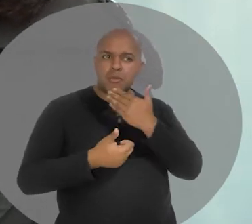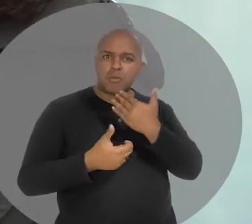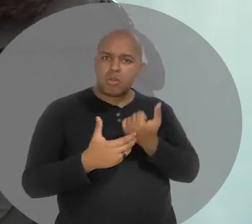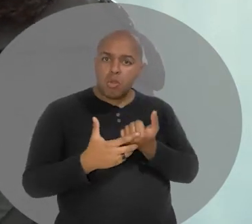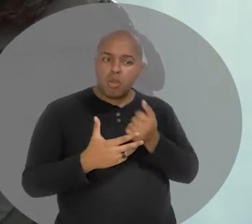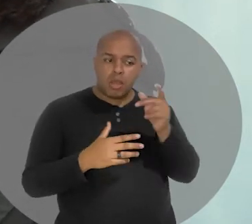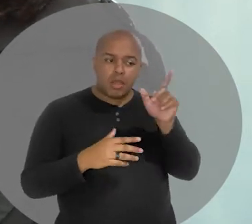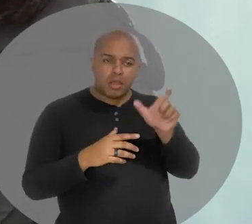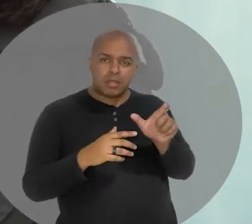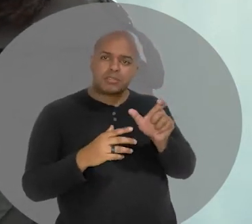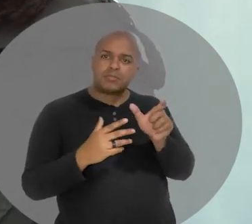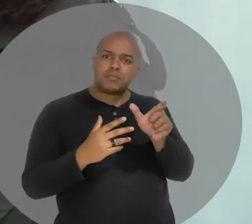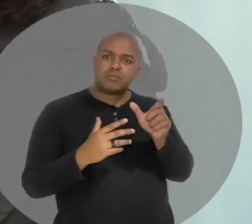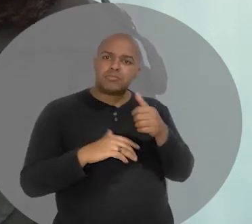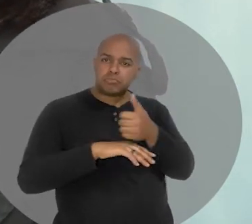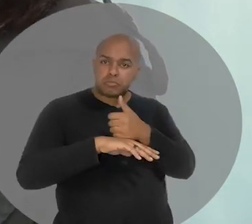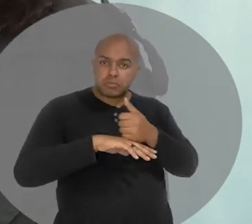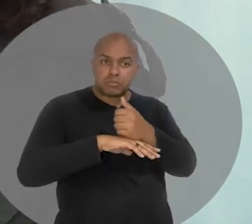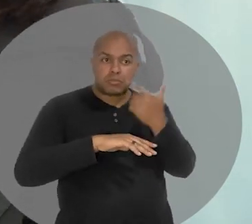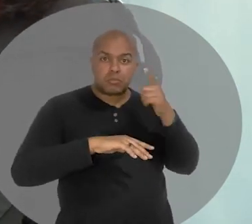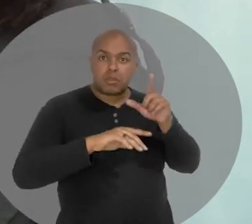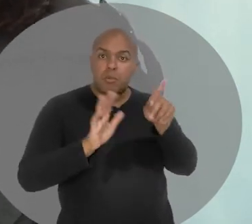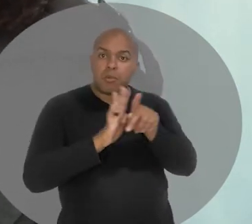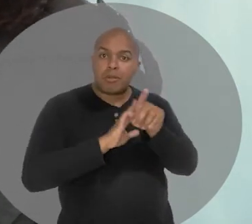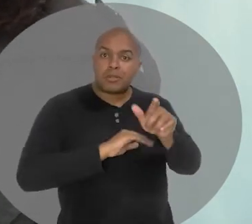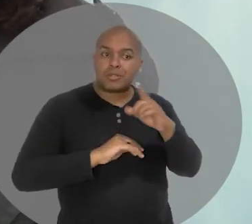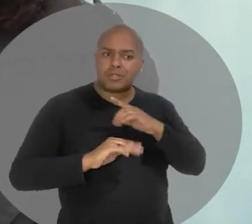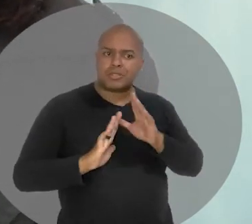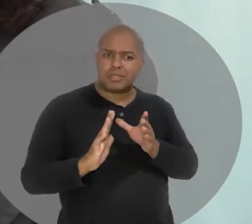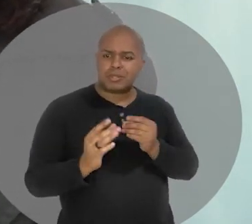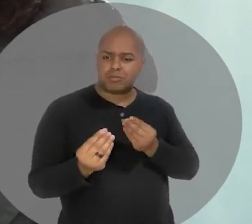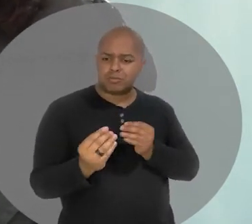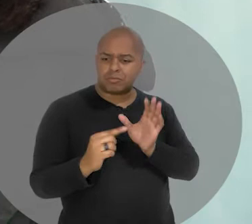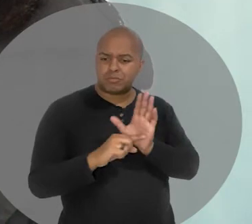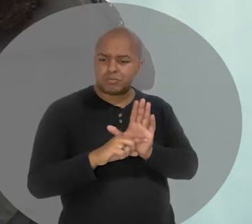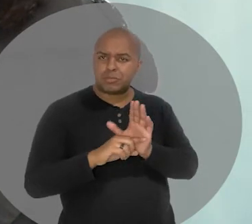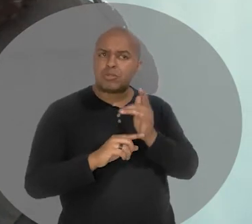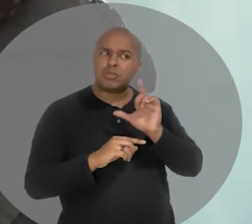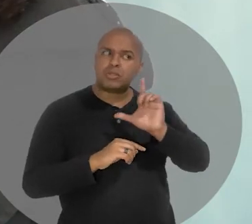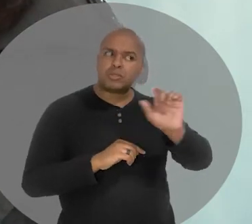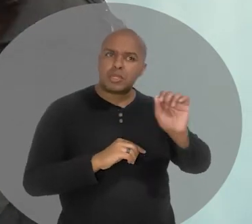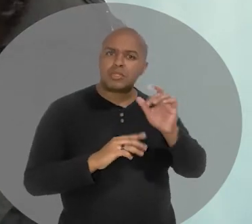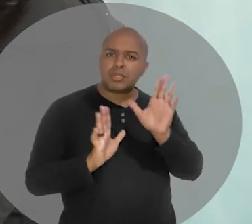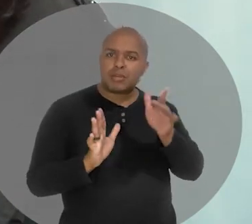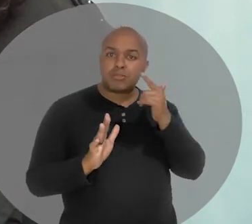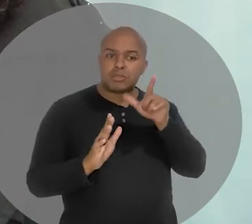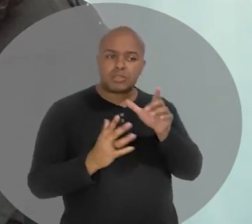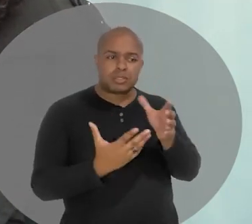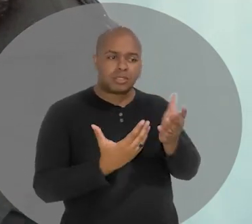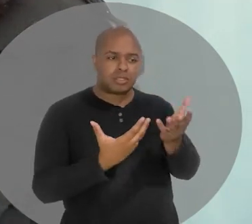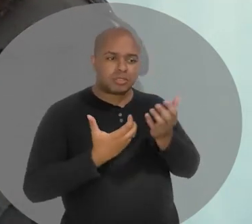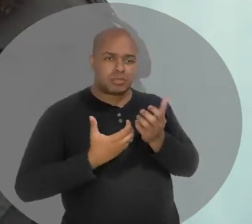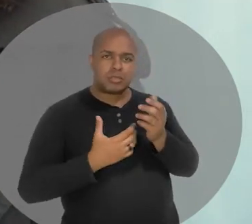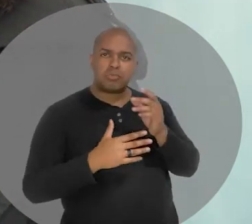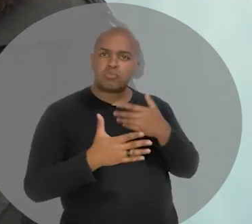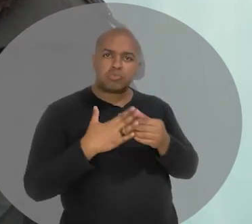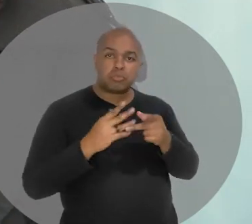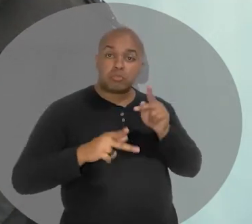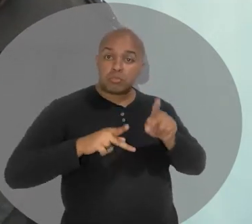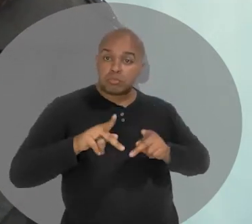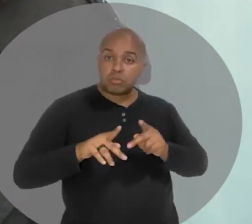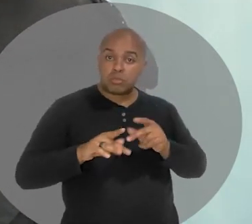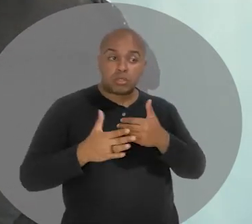deste profissional para que ele já saia com a condição de receber qualquer público, né, ou de